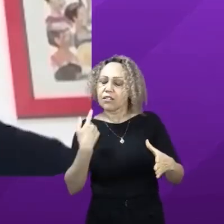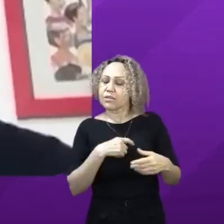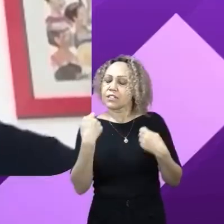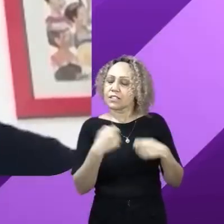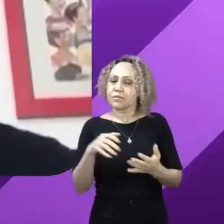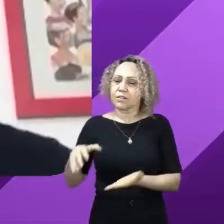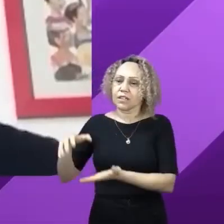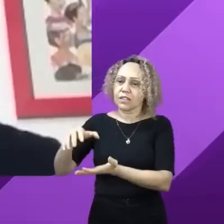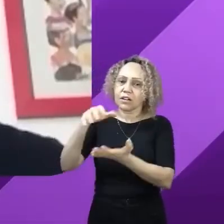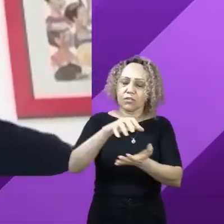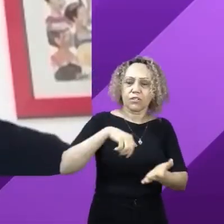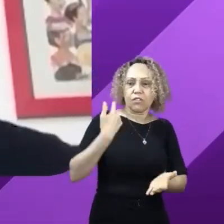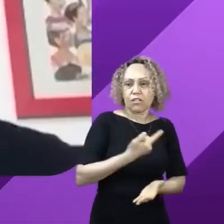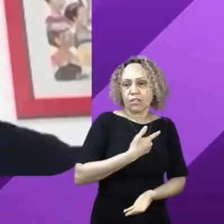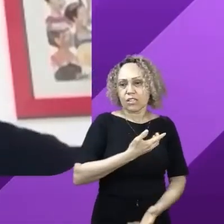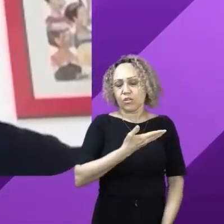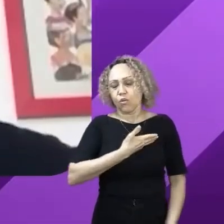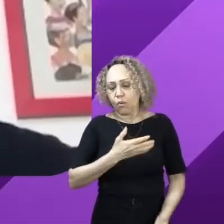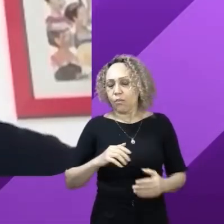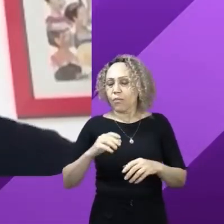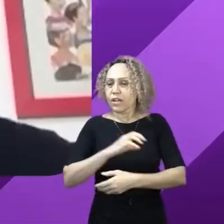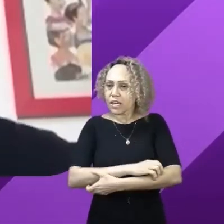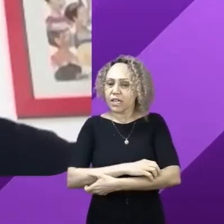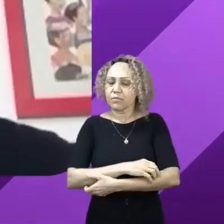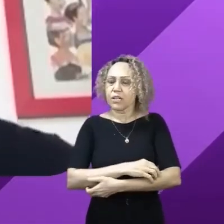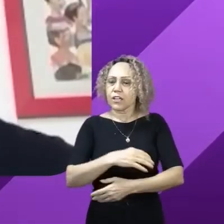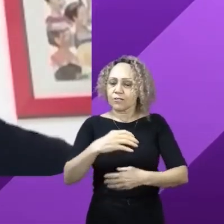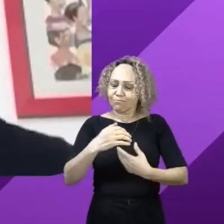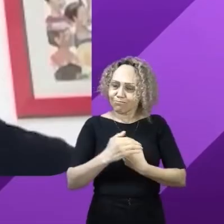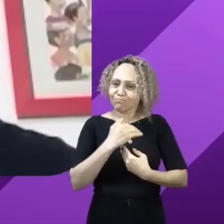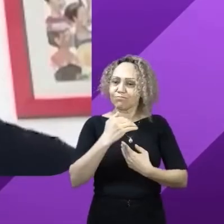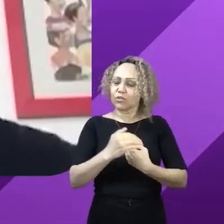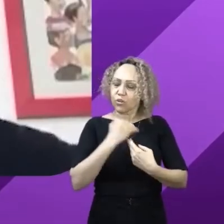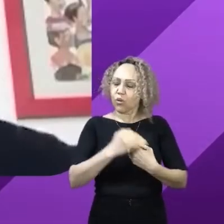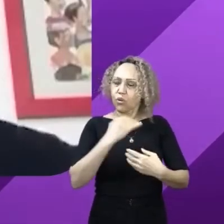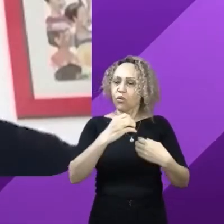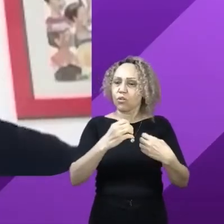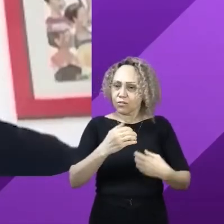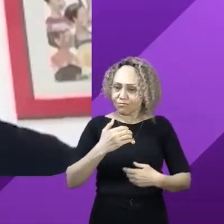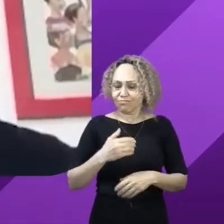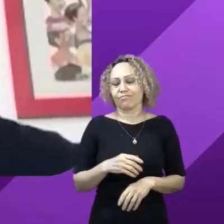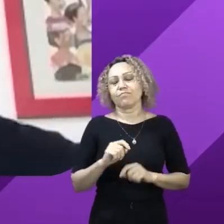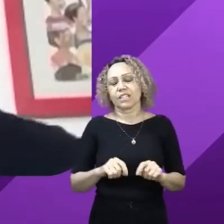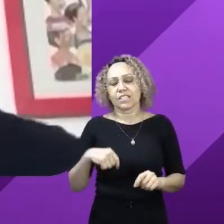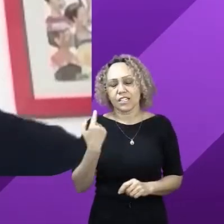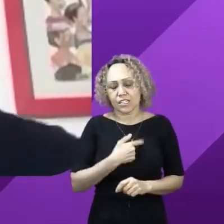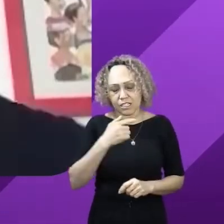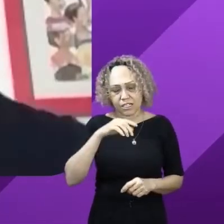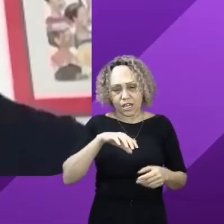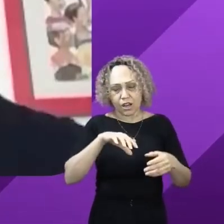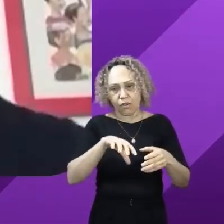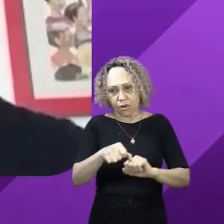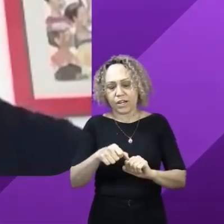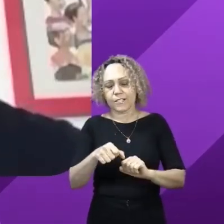mulheres, nossas companheiras, para estar nos formando, para que a gente tenha uma formação mútua, porque nós aprendemos um